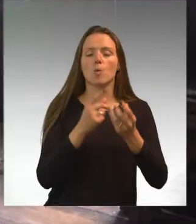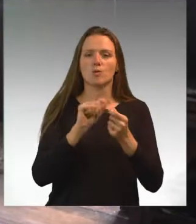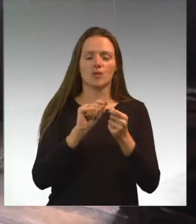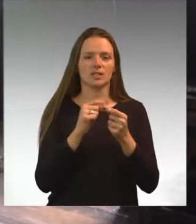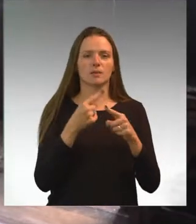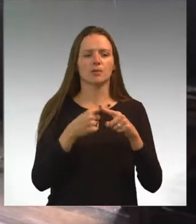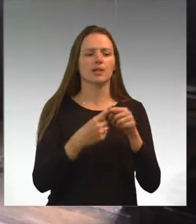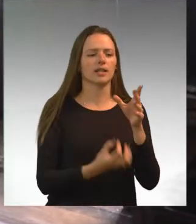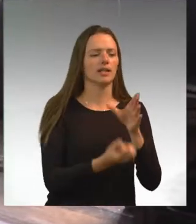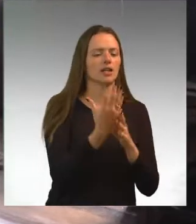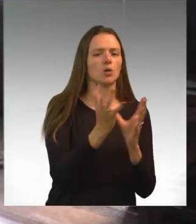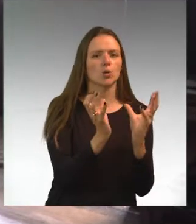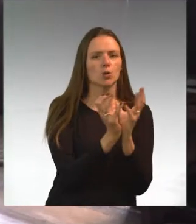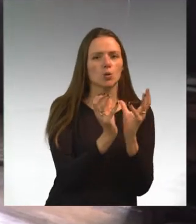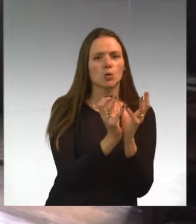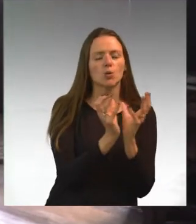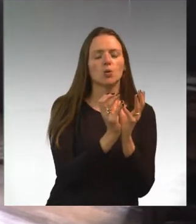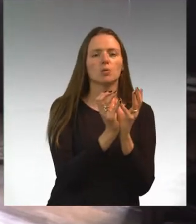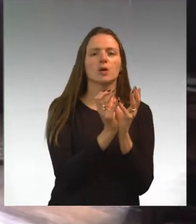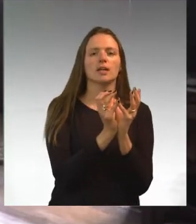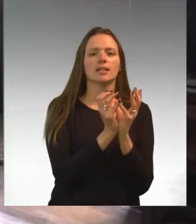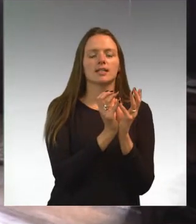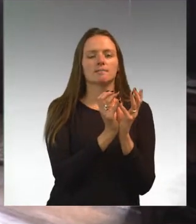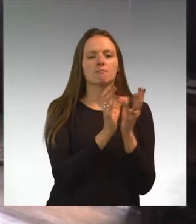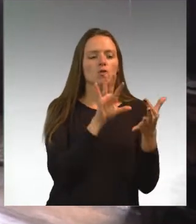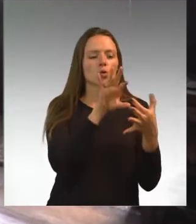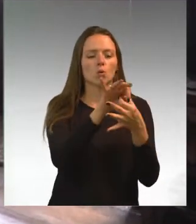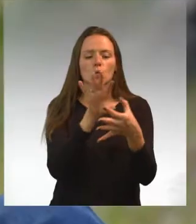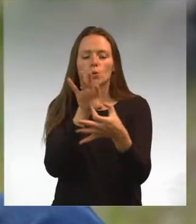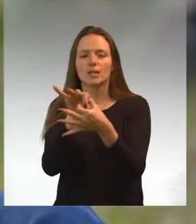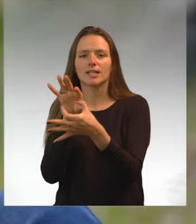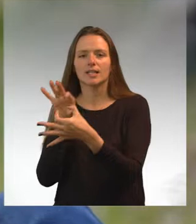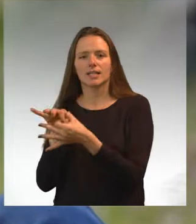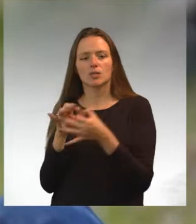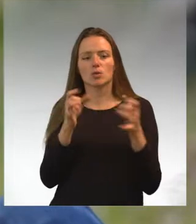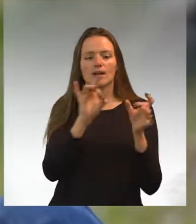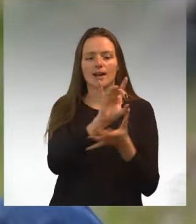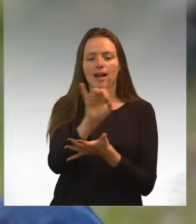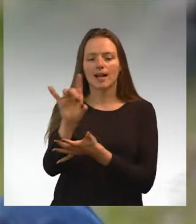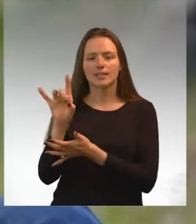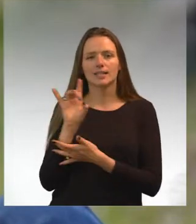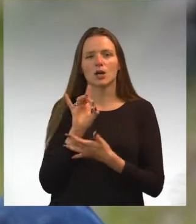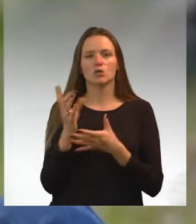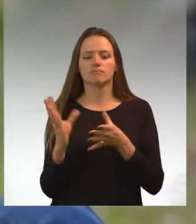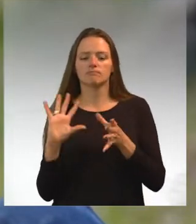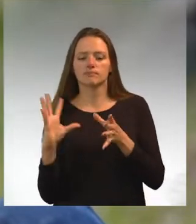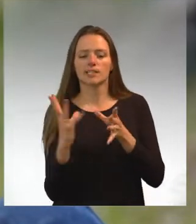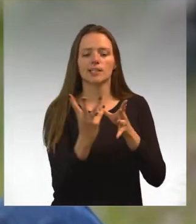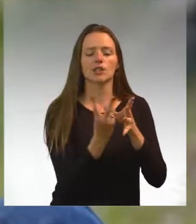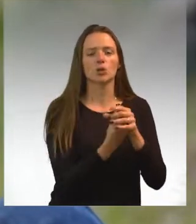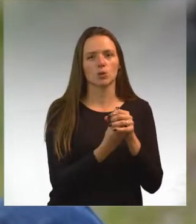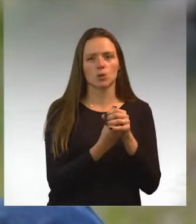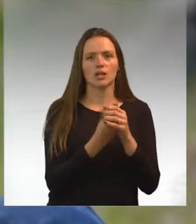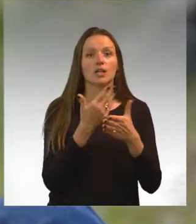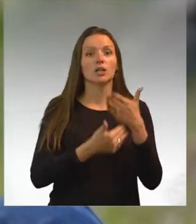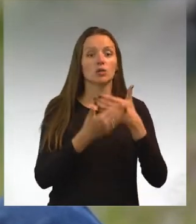criaram um grupo, uma comissão de paisagem cultural, cada um botou uma coisa, cada um mexeu